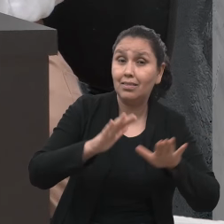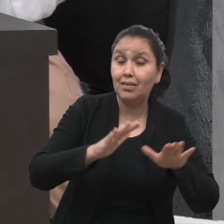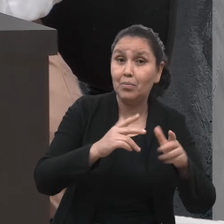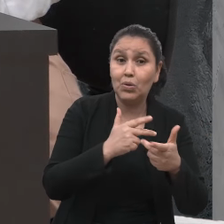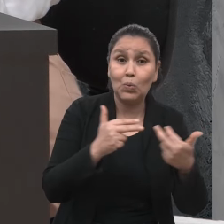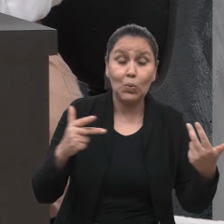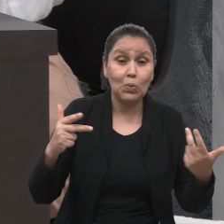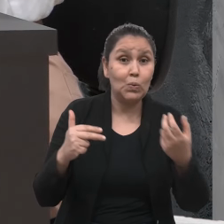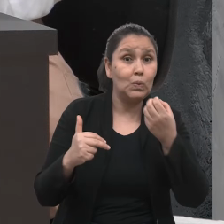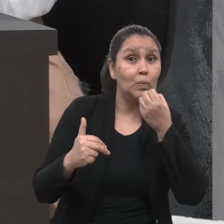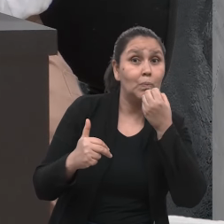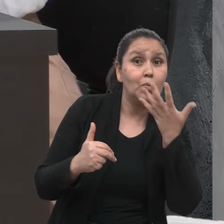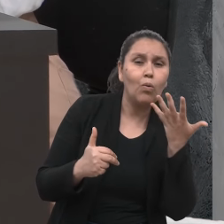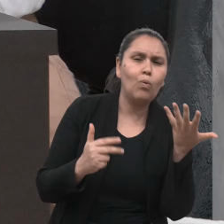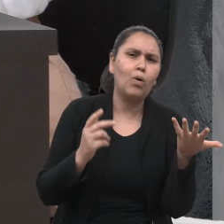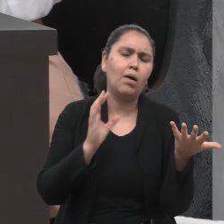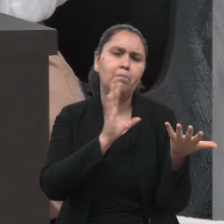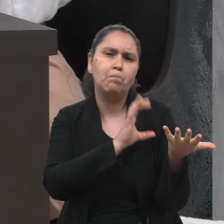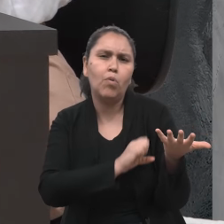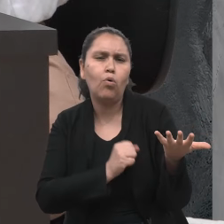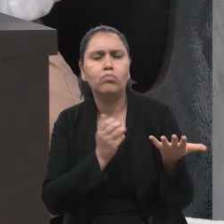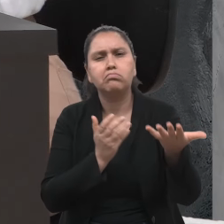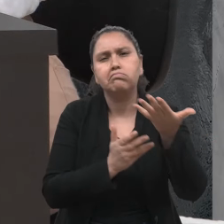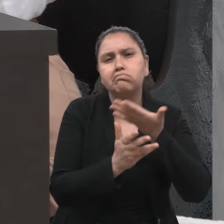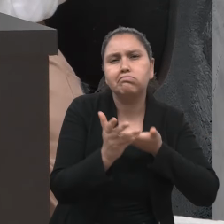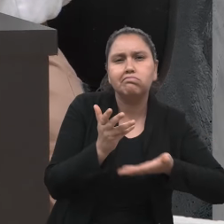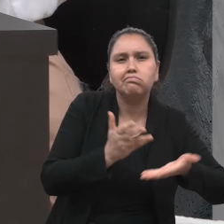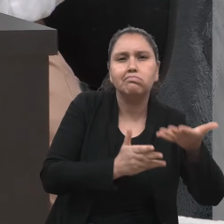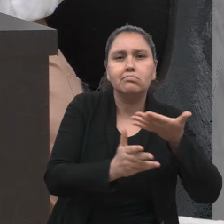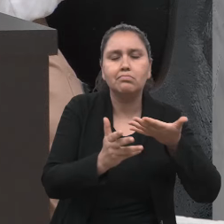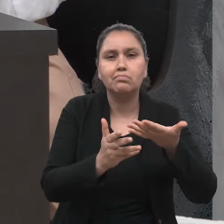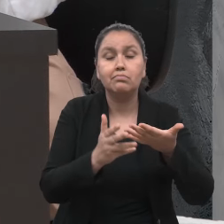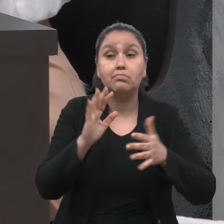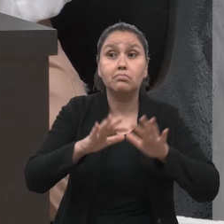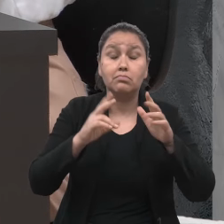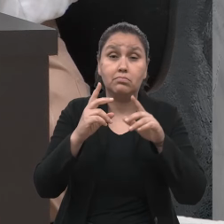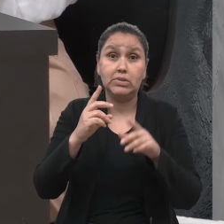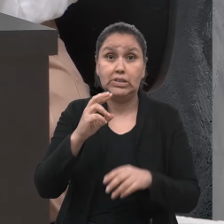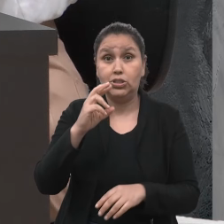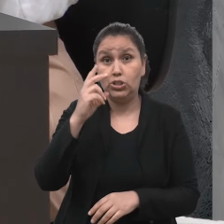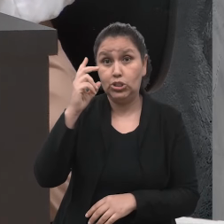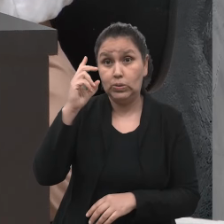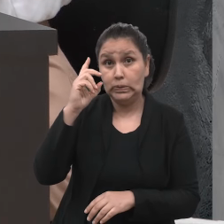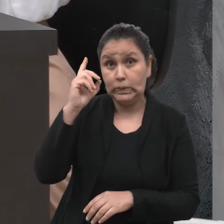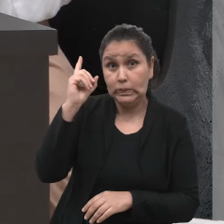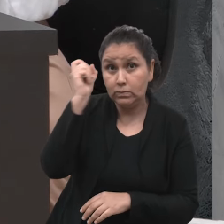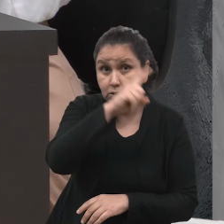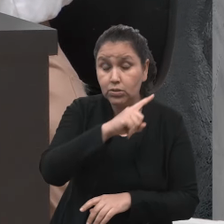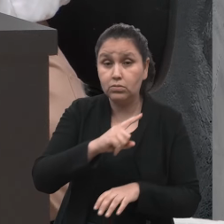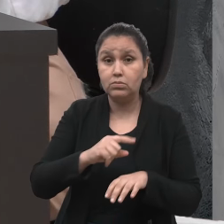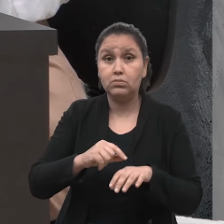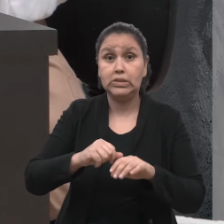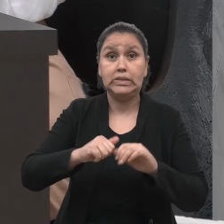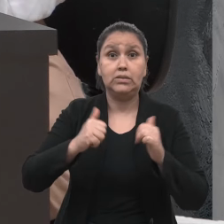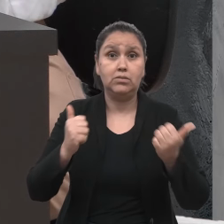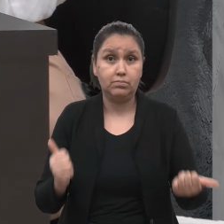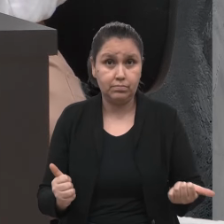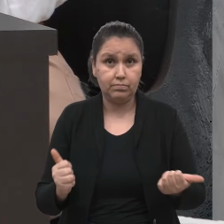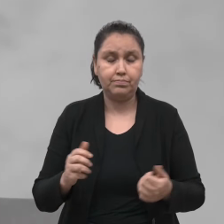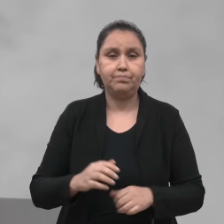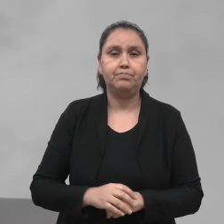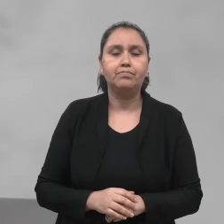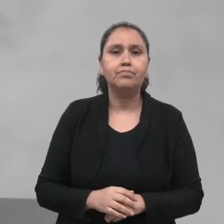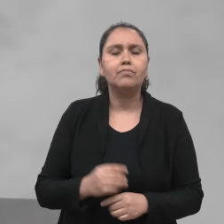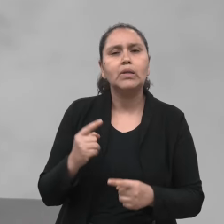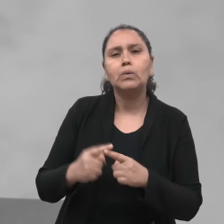loucura, outra hora fica tudo bem. Aquela lua de mel. E aí fica difícil ela também se desvincular daquele agressor. Claro, até porque